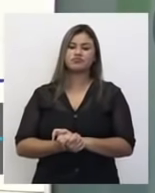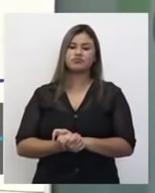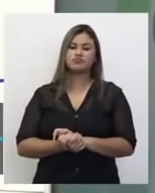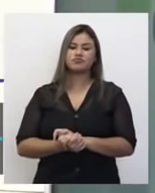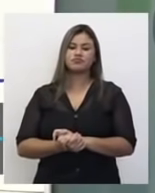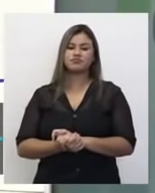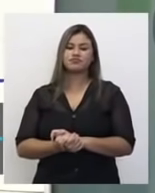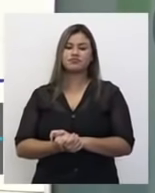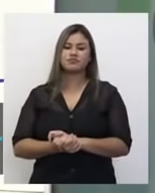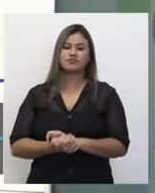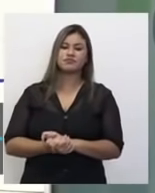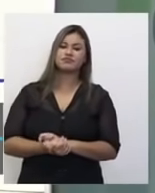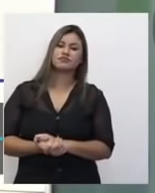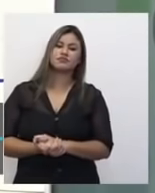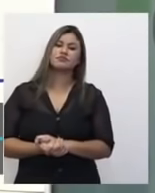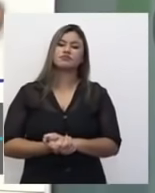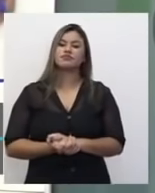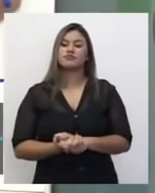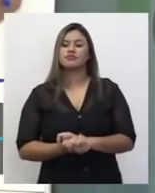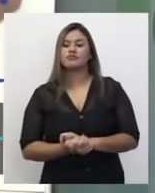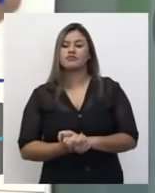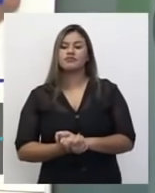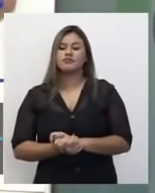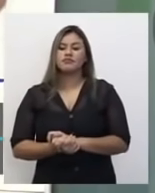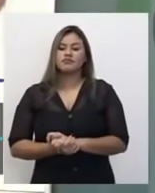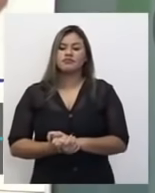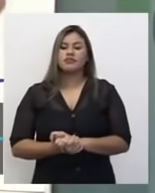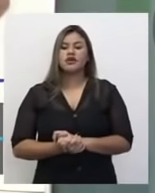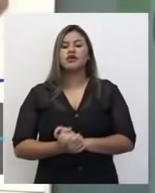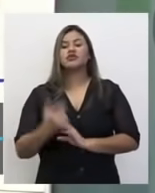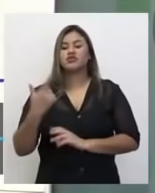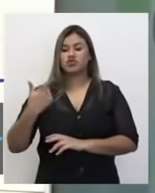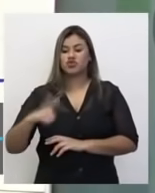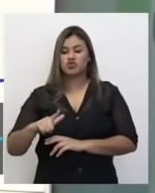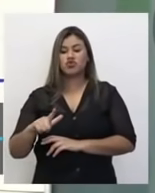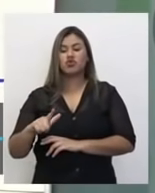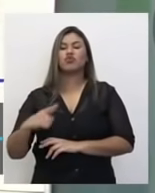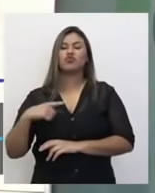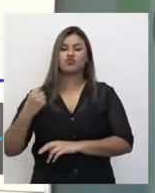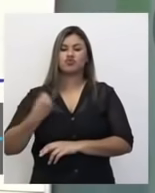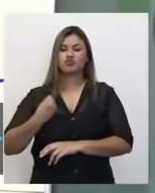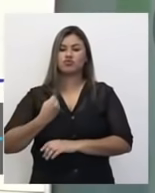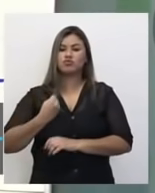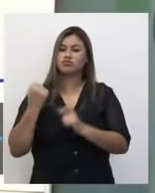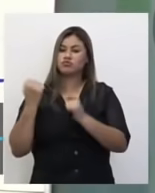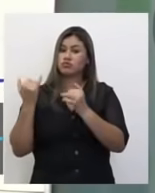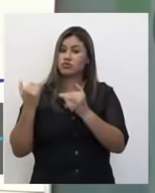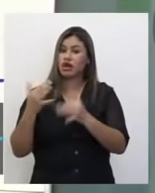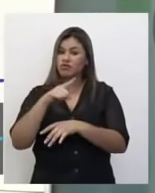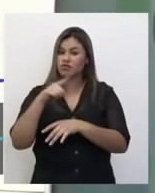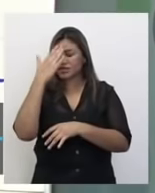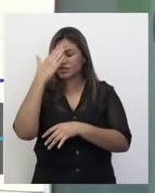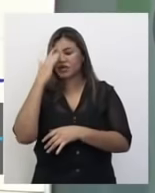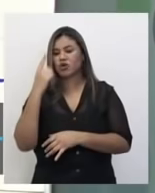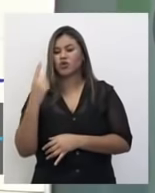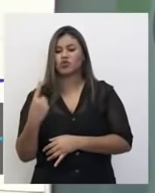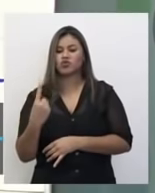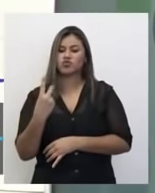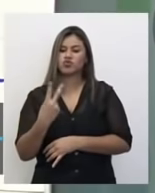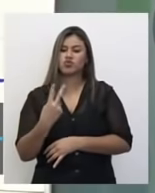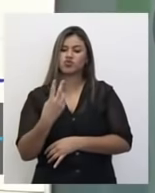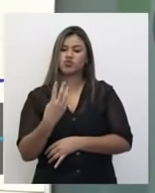colocar os números por referência de novo, tá? Então eu tenho 1 2 4 8